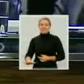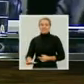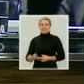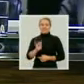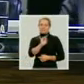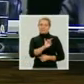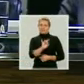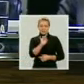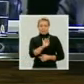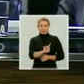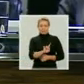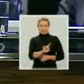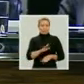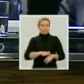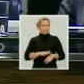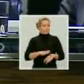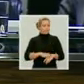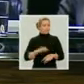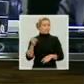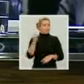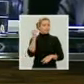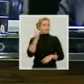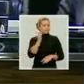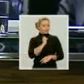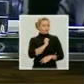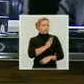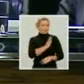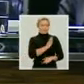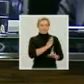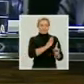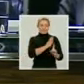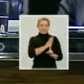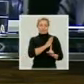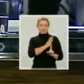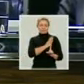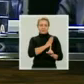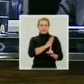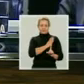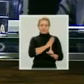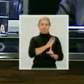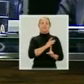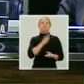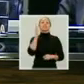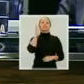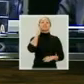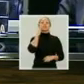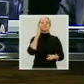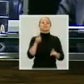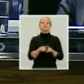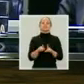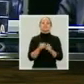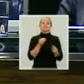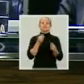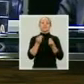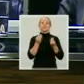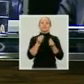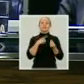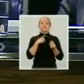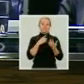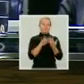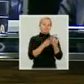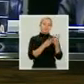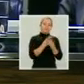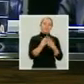são mais geniais do que o seu coração e sabemos agora porque ele tem essas mãos,